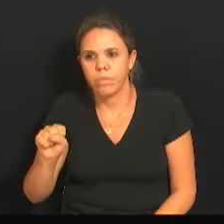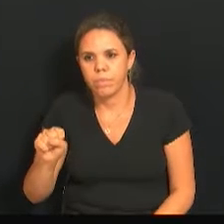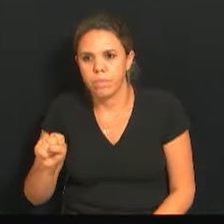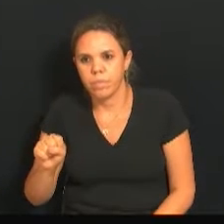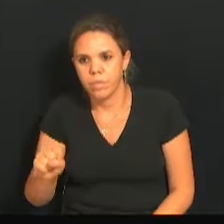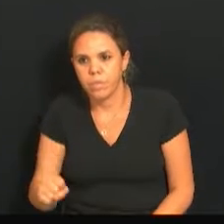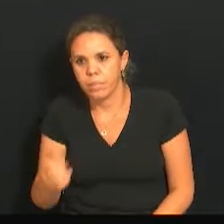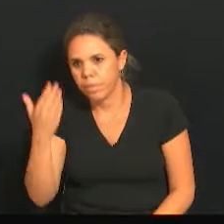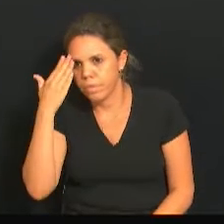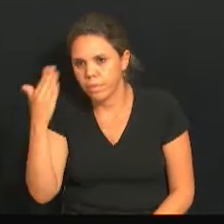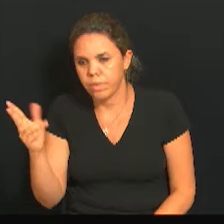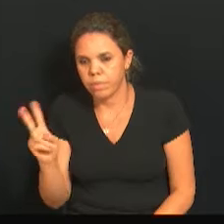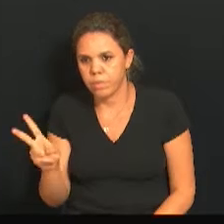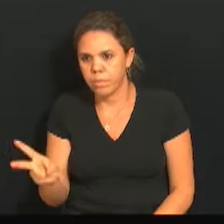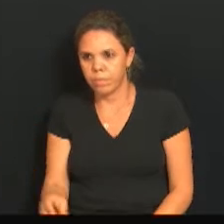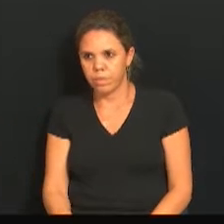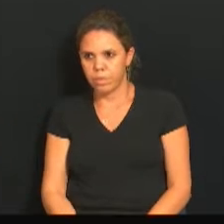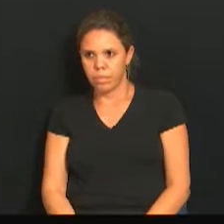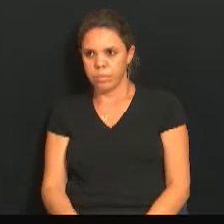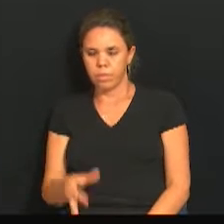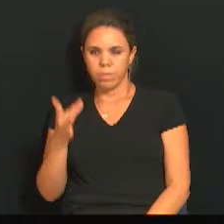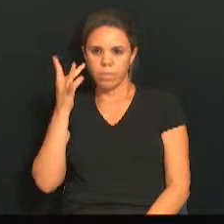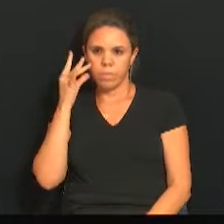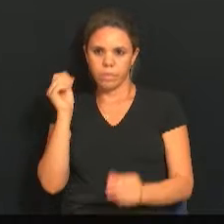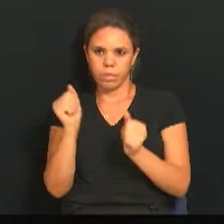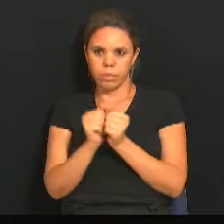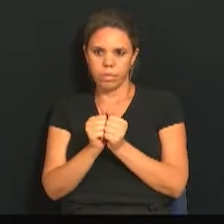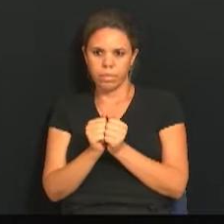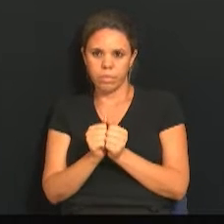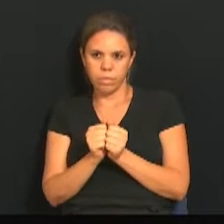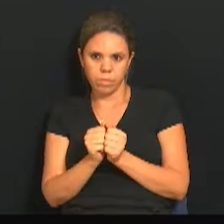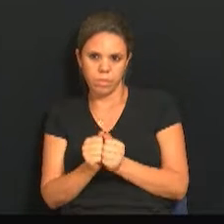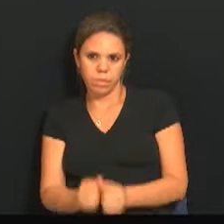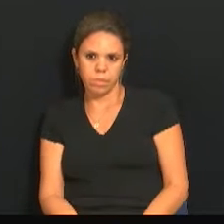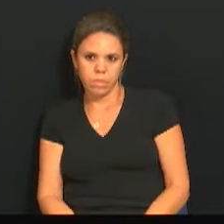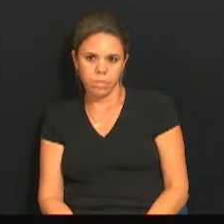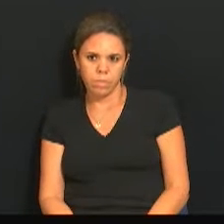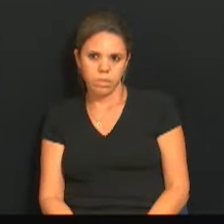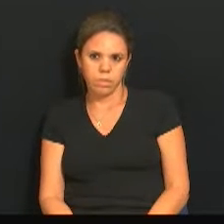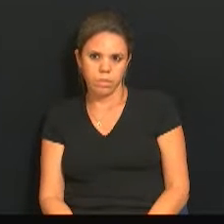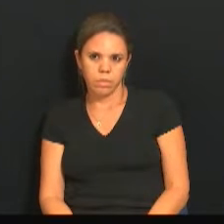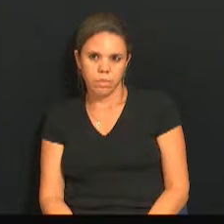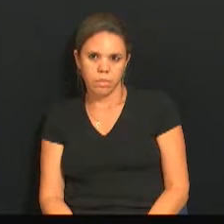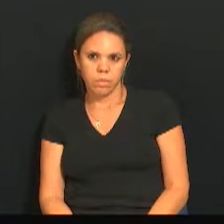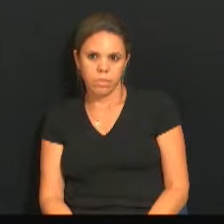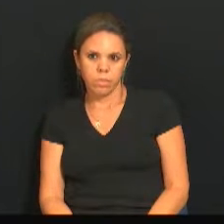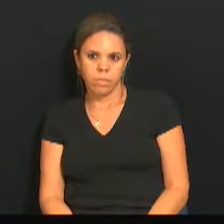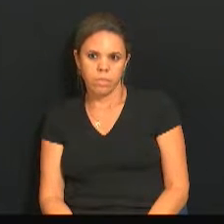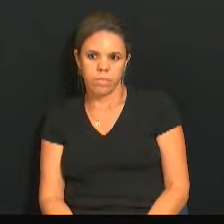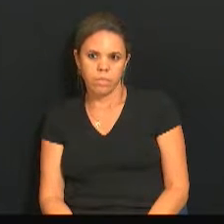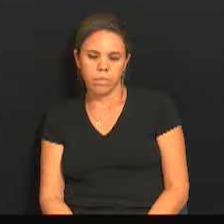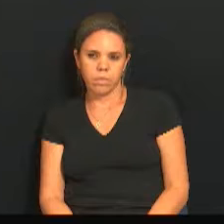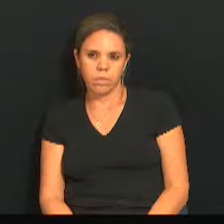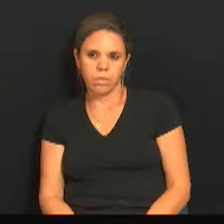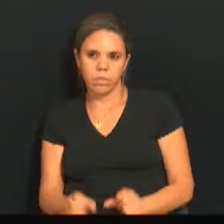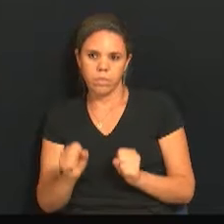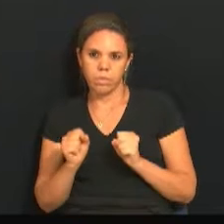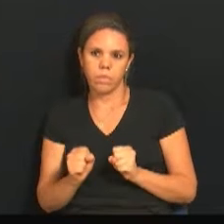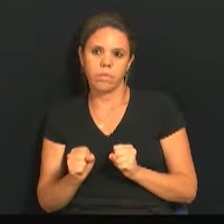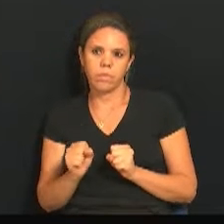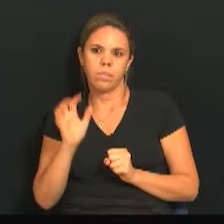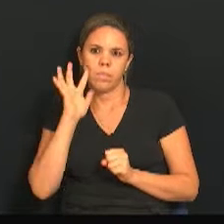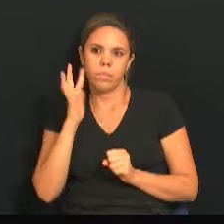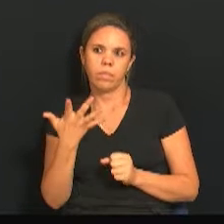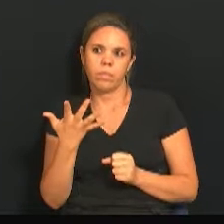agradeço sempre, por estar presente junto com a gente aqui, sempre aí podendo dar, algumas soluções aí